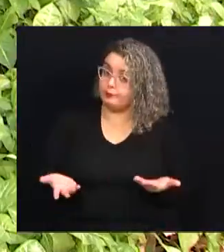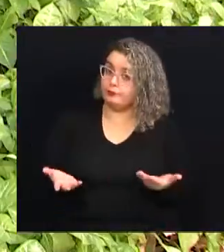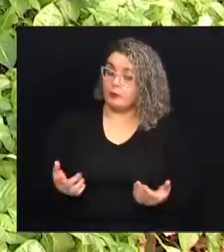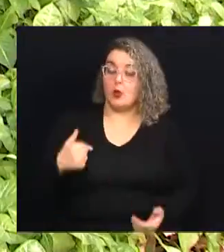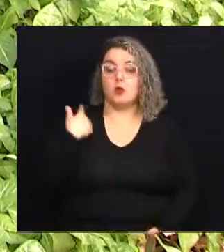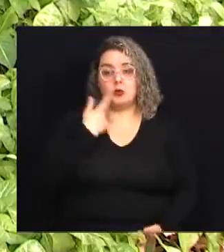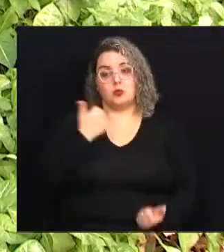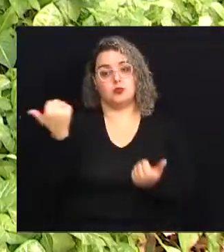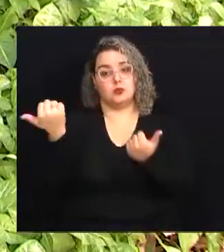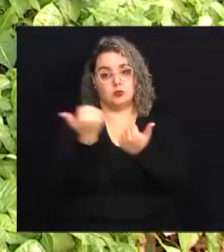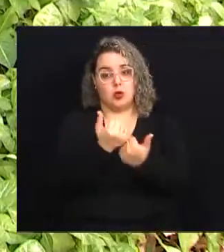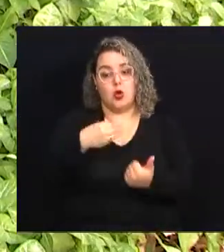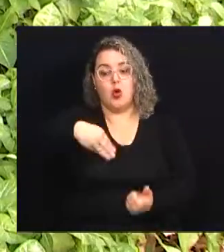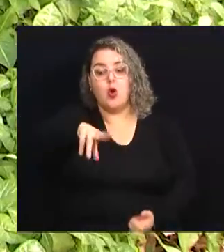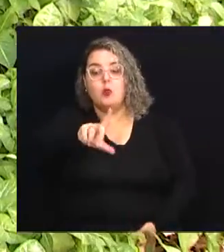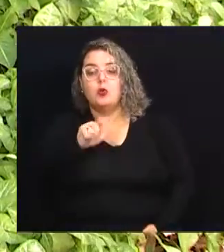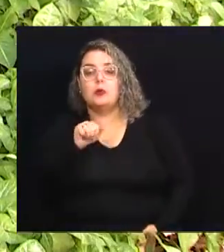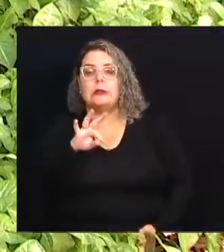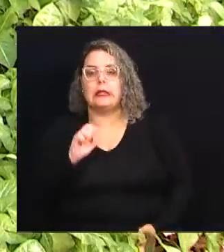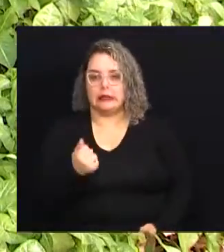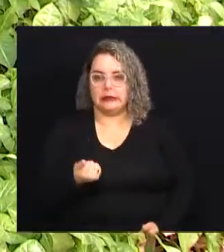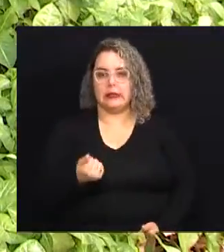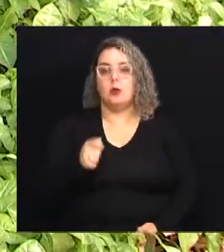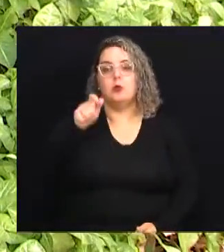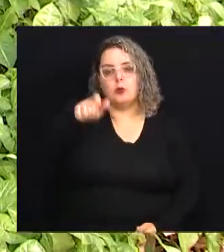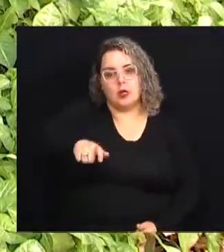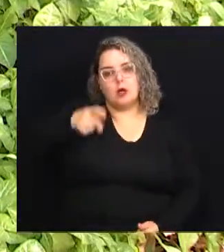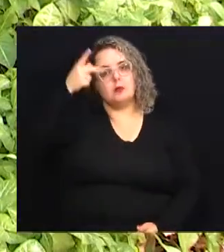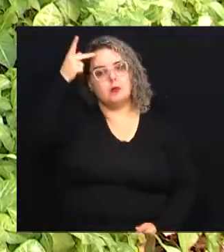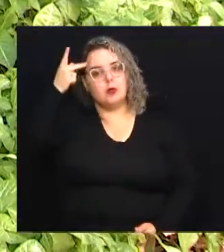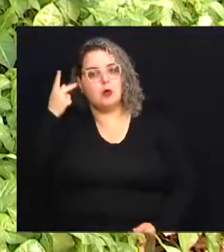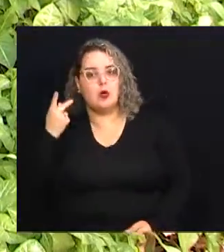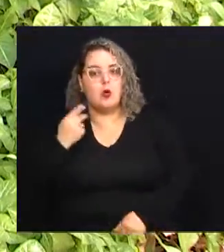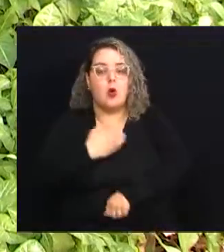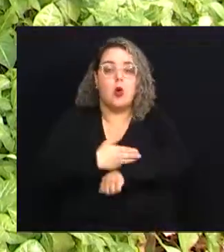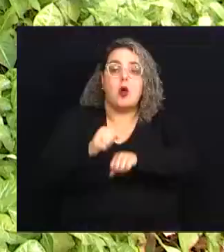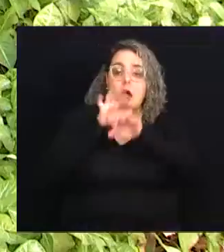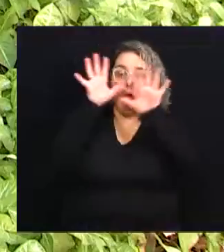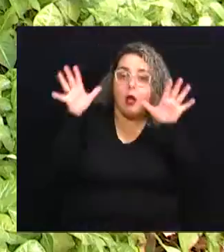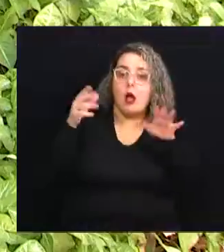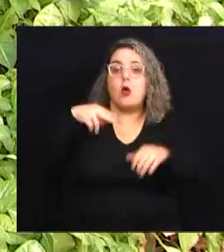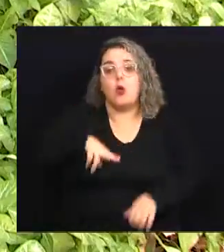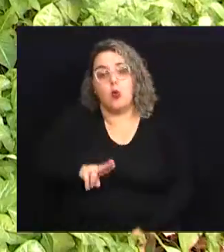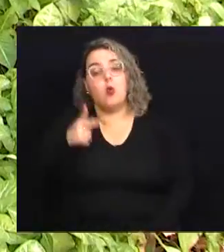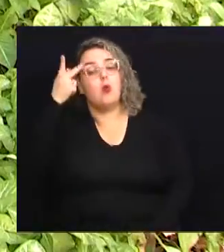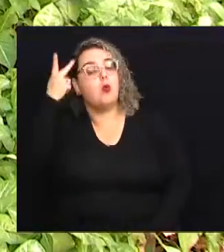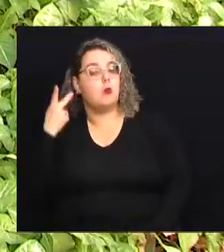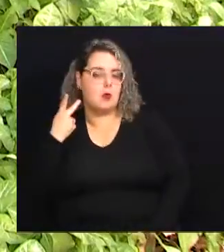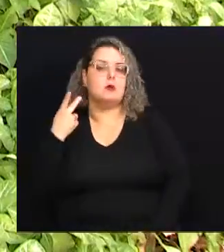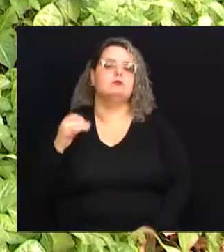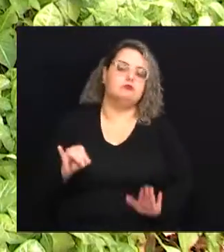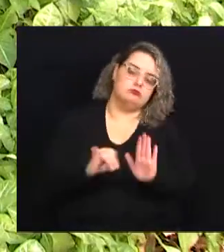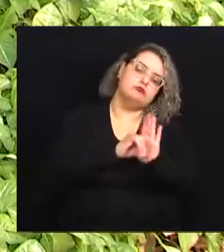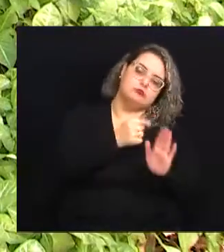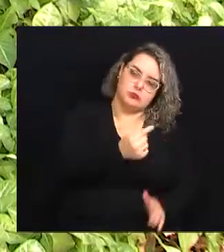Então, a gente pode substituir mulata por pessoa negra de pele clara ou por pessoa parda, de